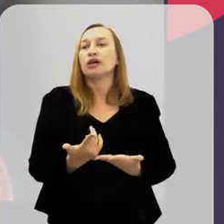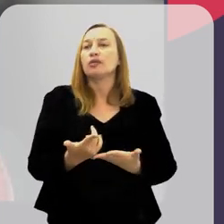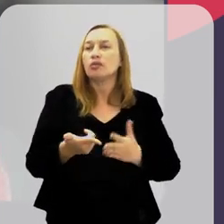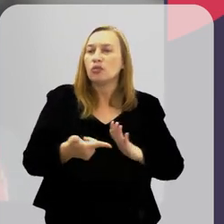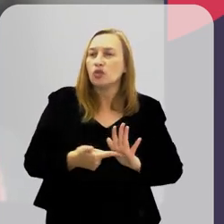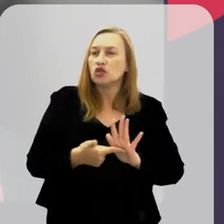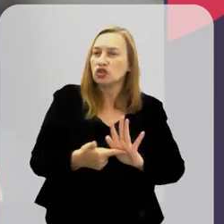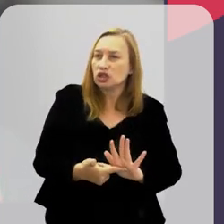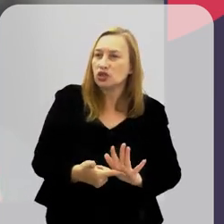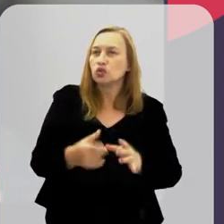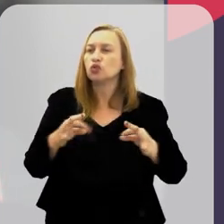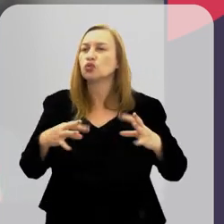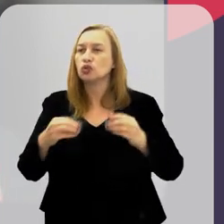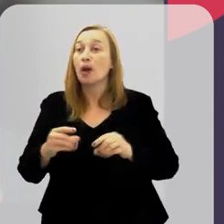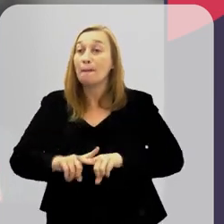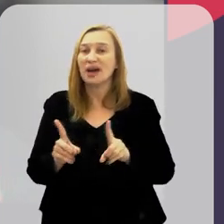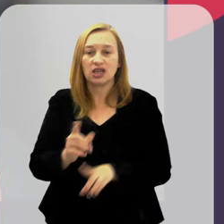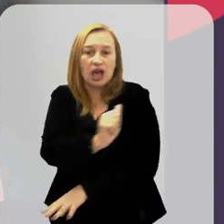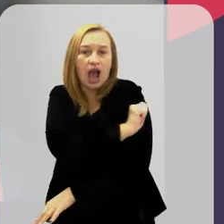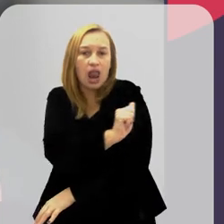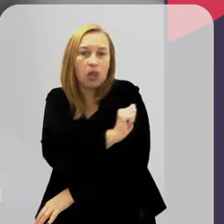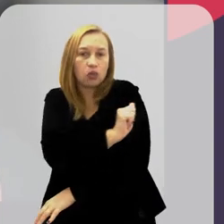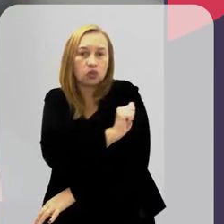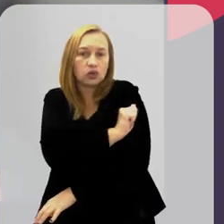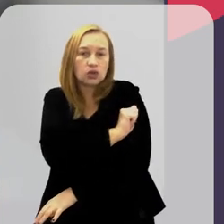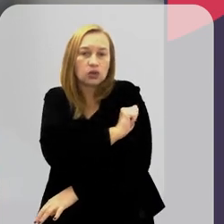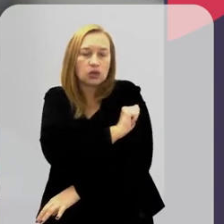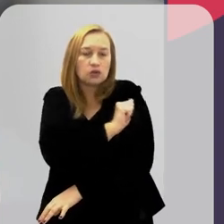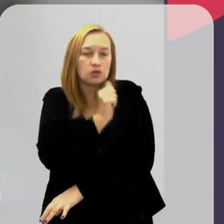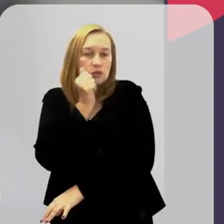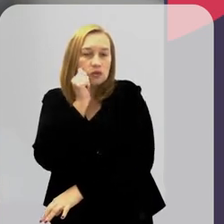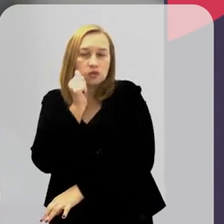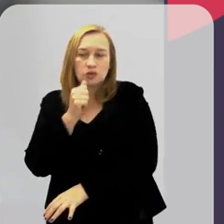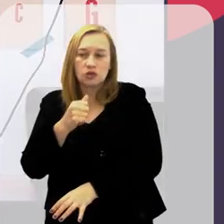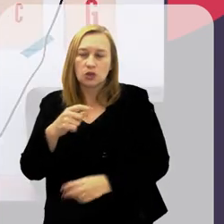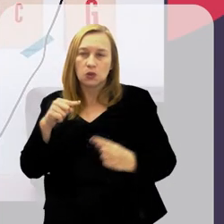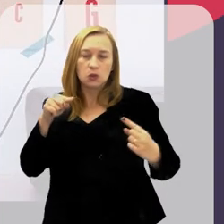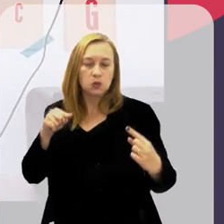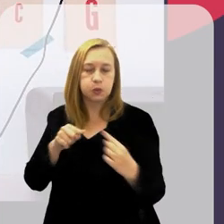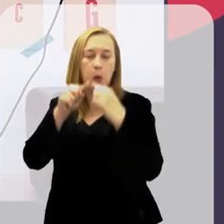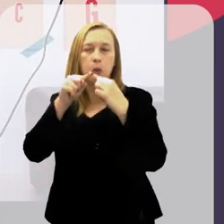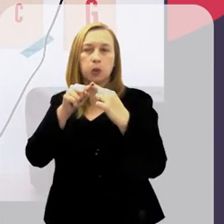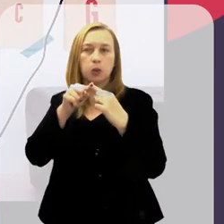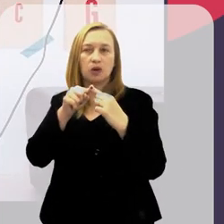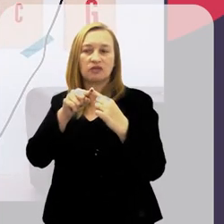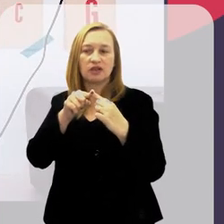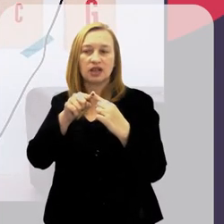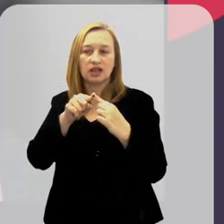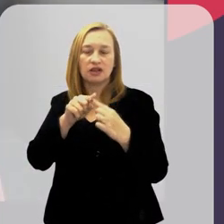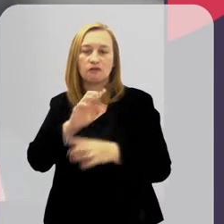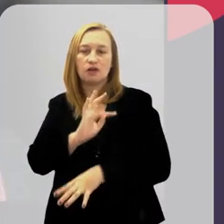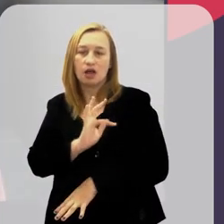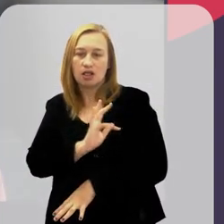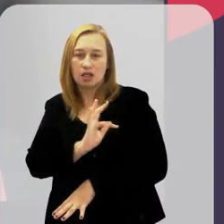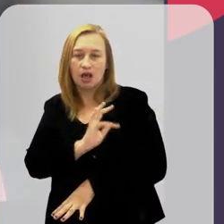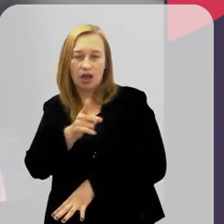pudessem procurar. Mas, de um modo geral, todo aluno se identificava com alguma das técnicas. Eu acho que foi uma das partes,